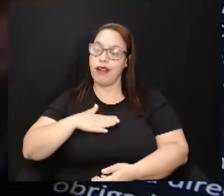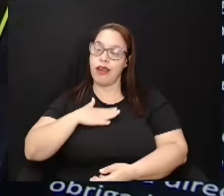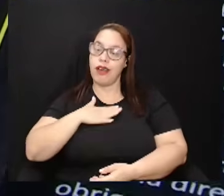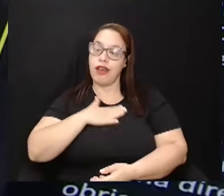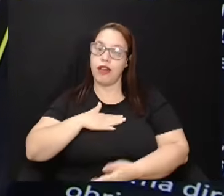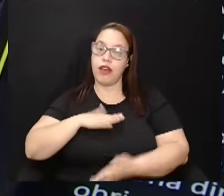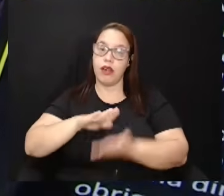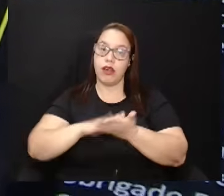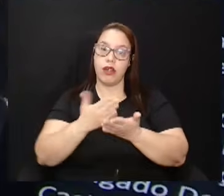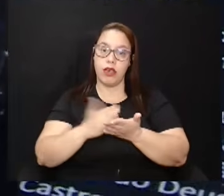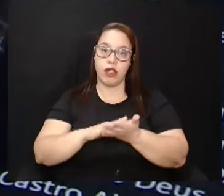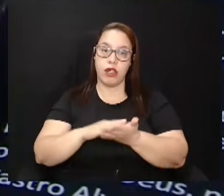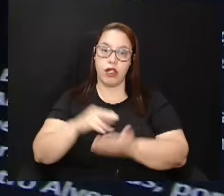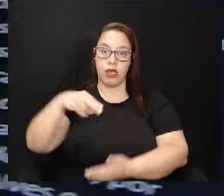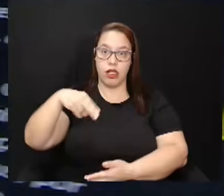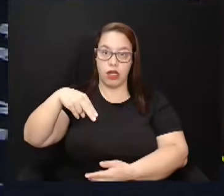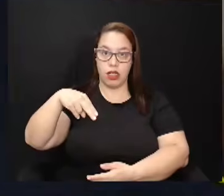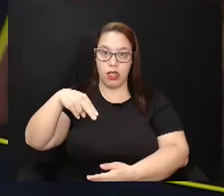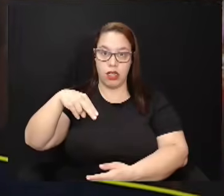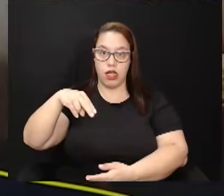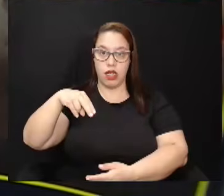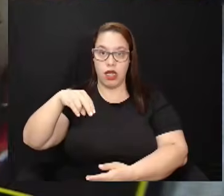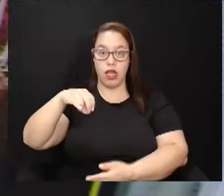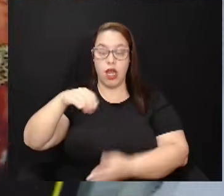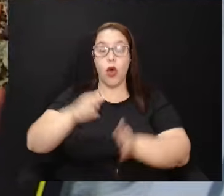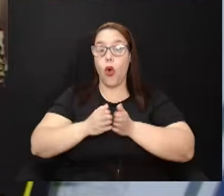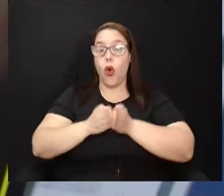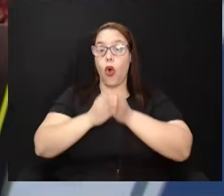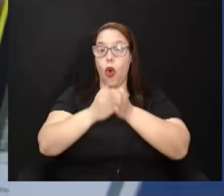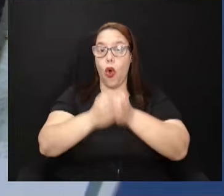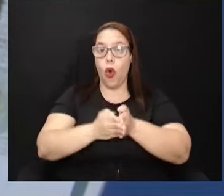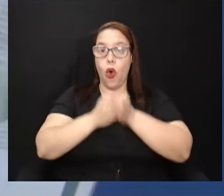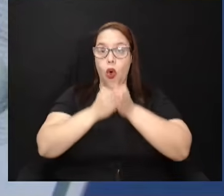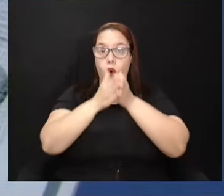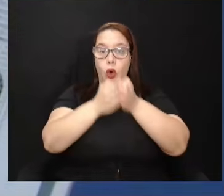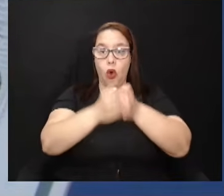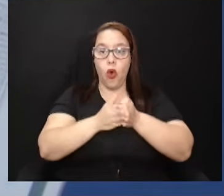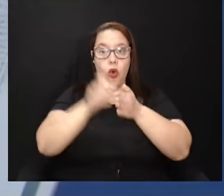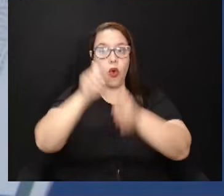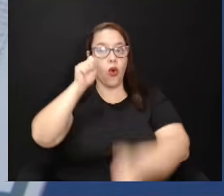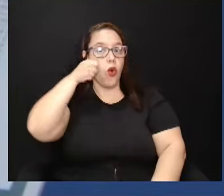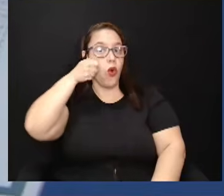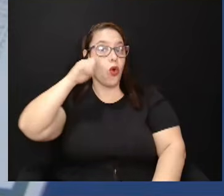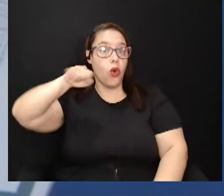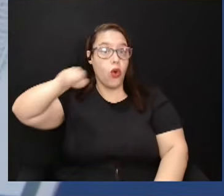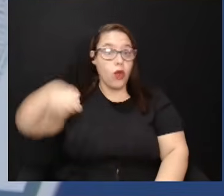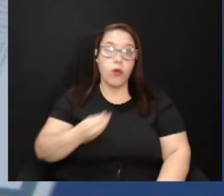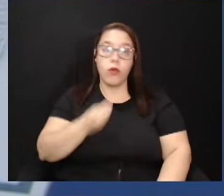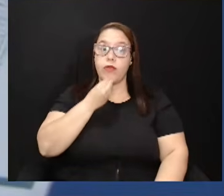Negreiro. Porque o Navio Negreiro me deu aquela chance. Começou em